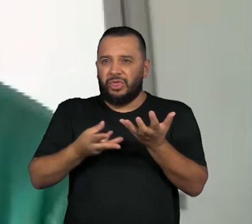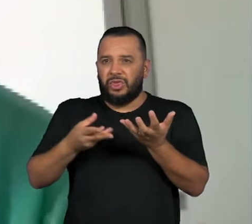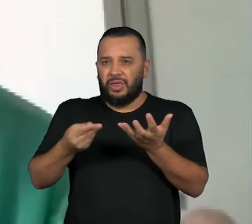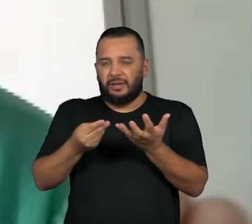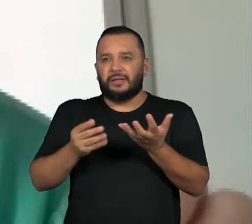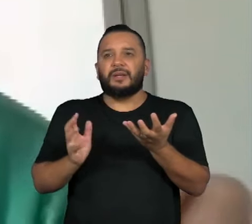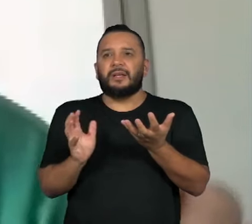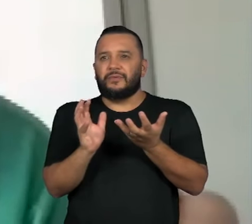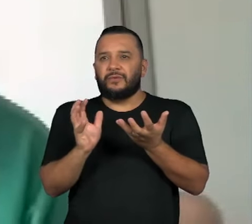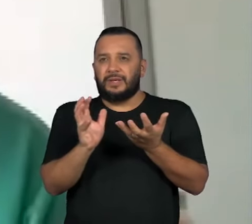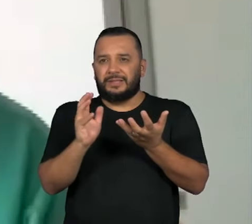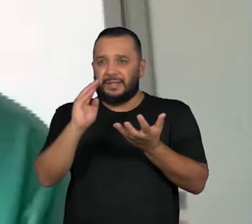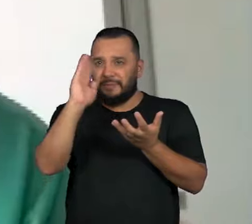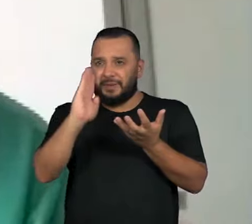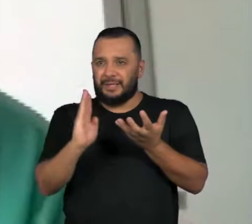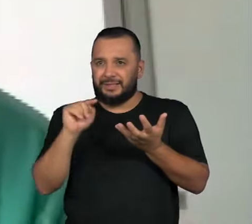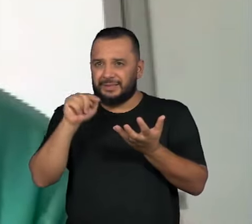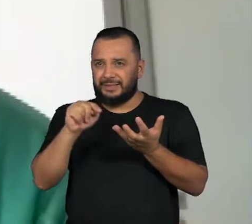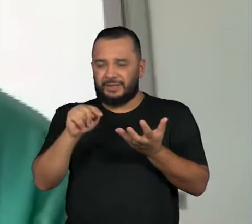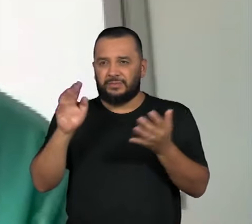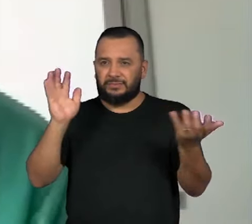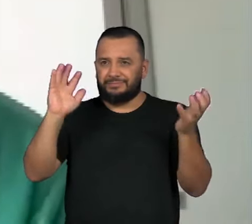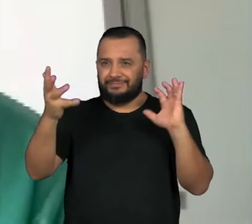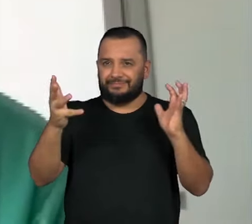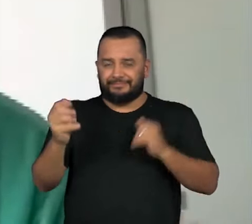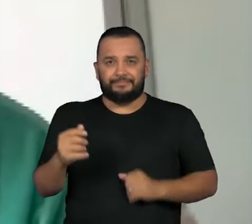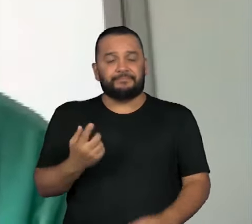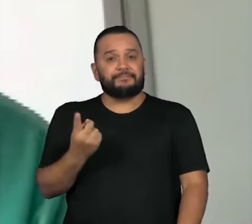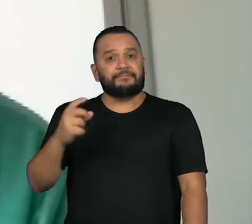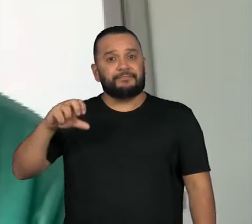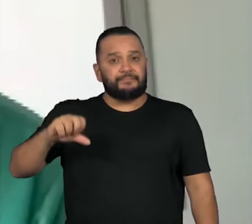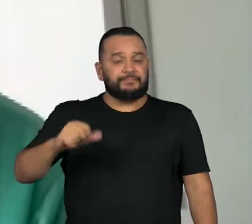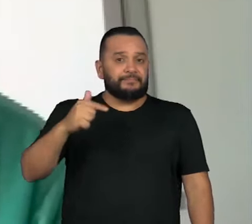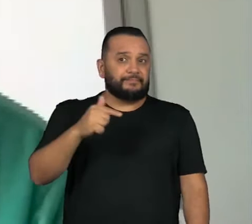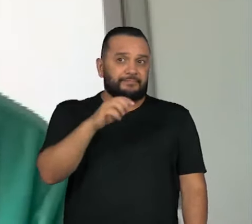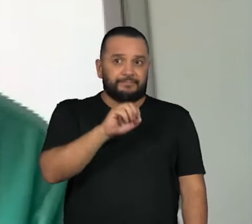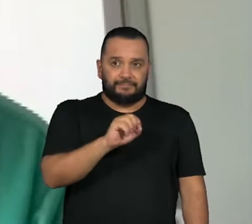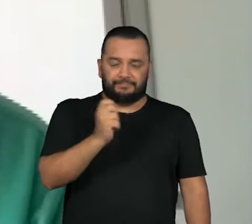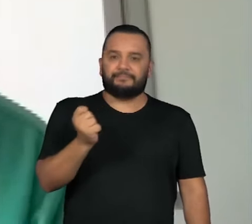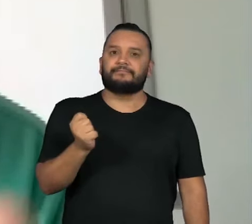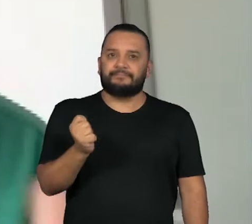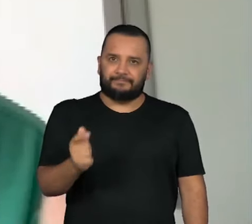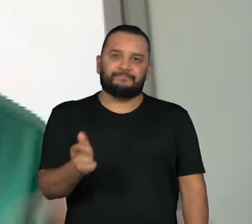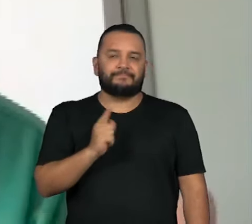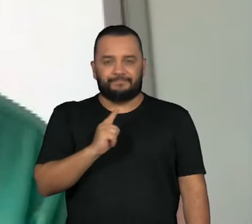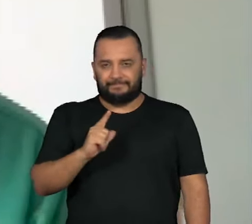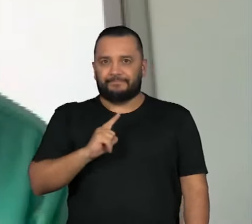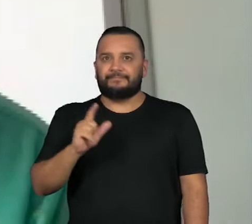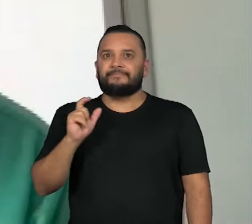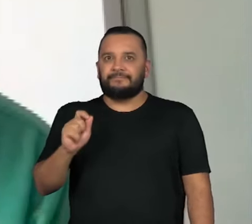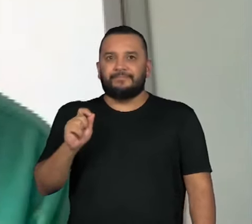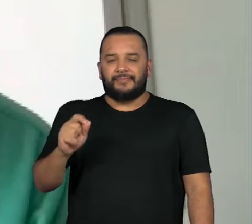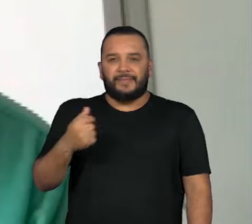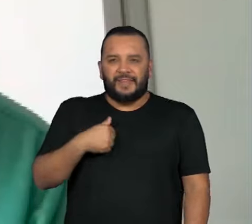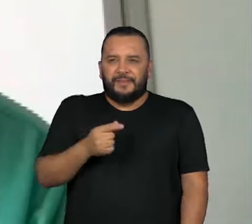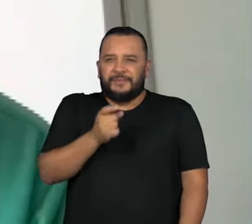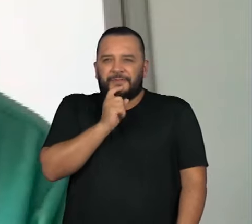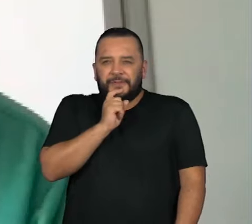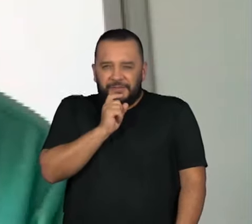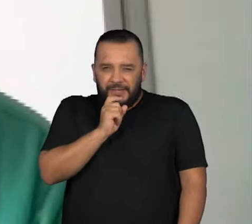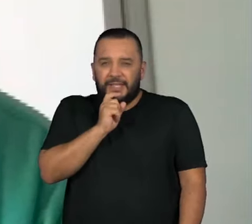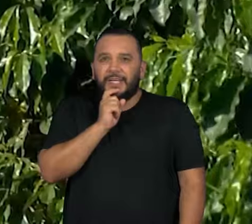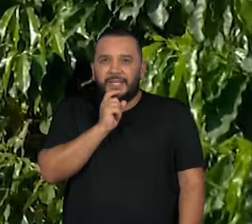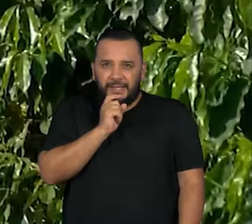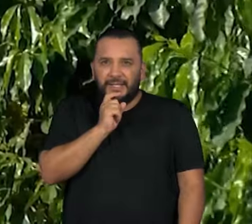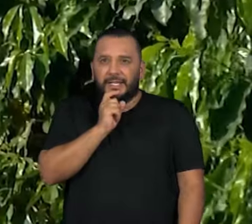Nós temos um exemplo clássico que durante a década de 70, por exemplo, nós tivemos o aumento da frequência dessas frentes frias que